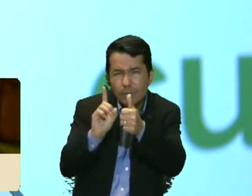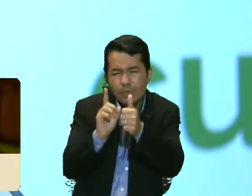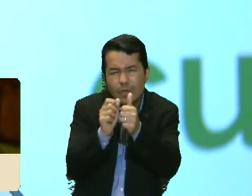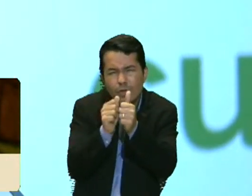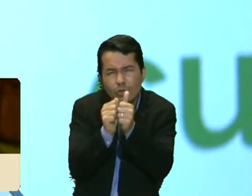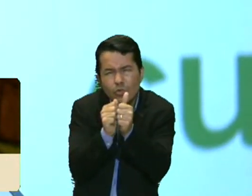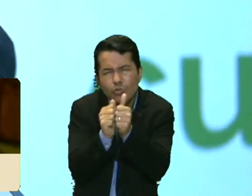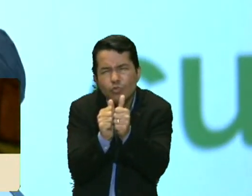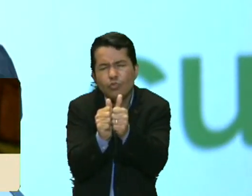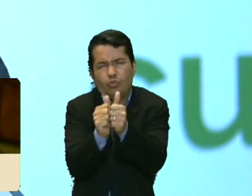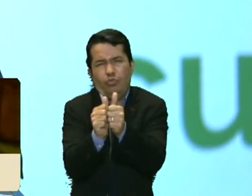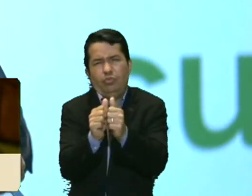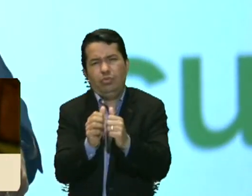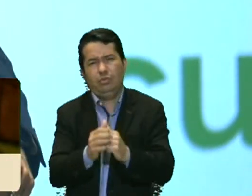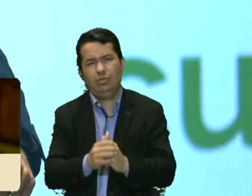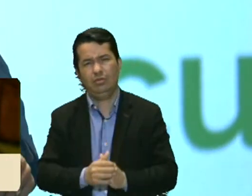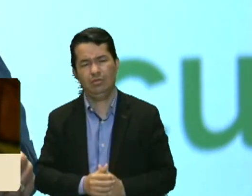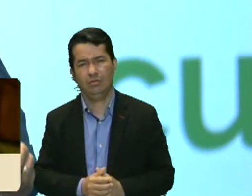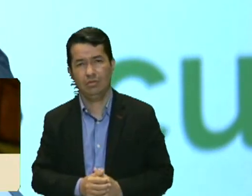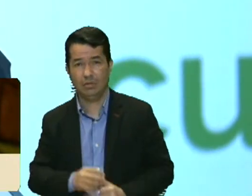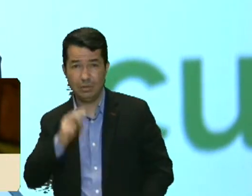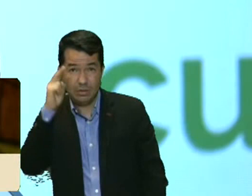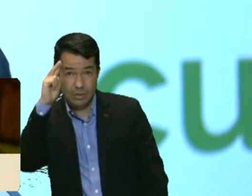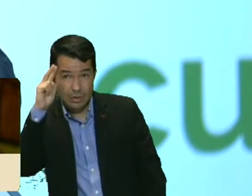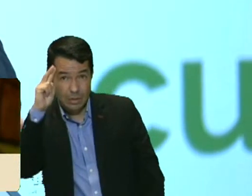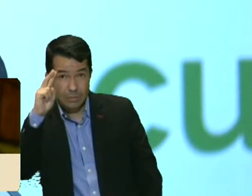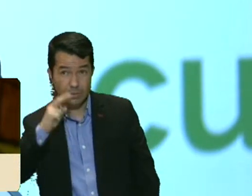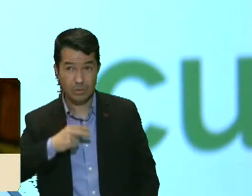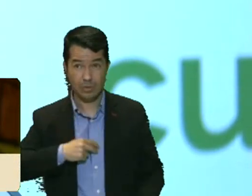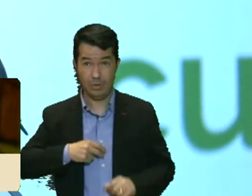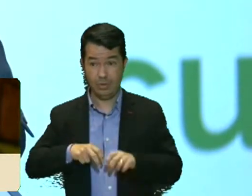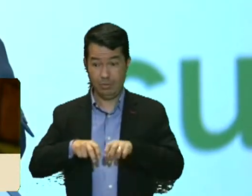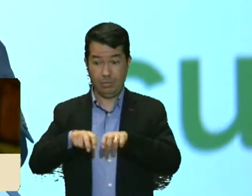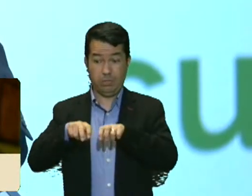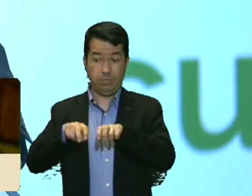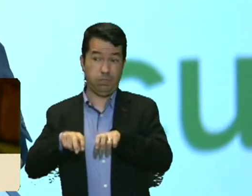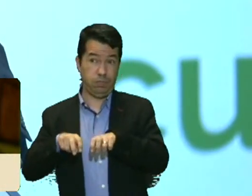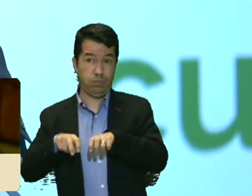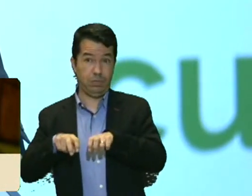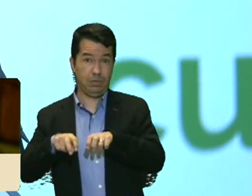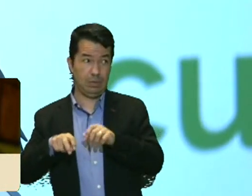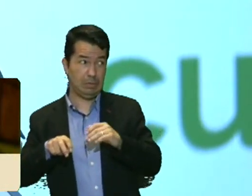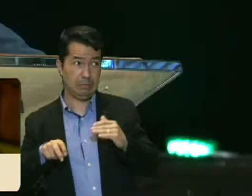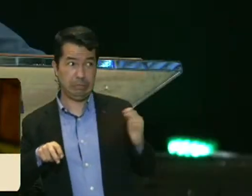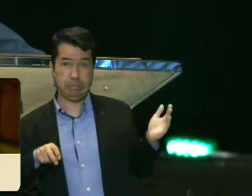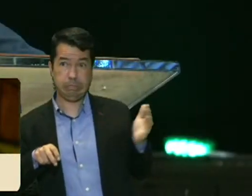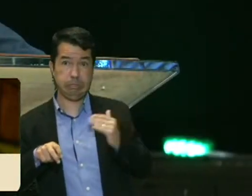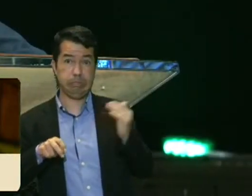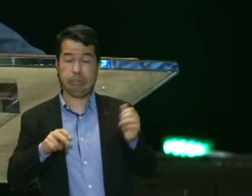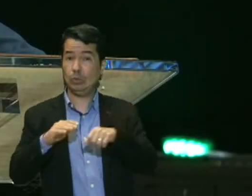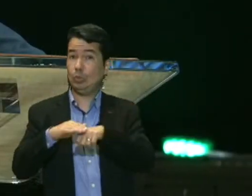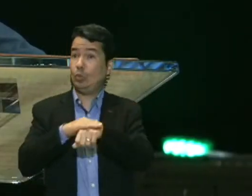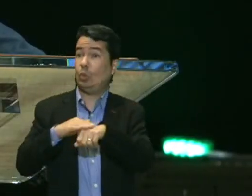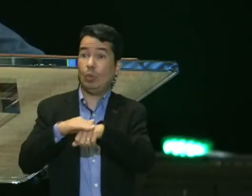Eu lembro que eu fui no banco da frente, com esse motorista do meu lado, sem conseguir trocar uma palavra.